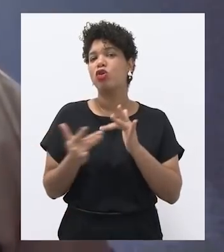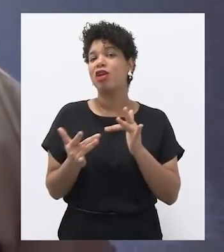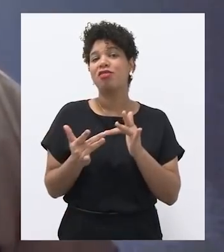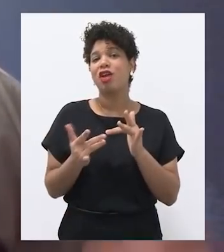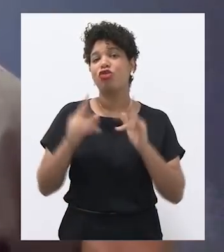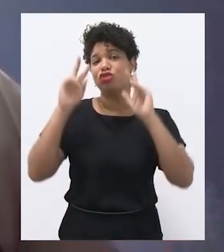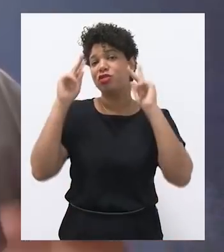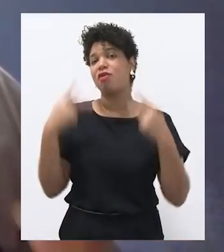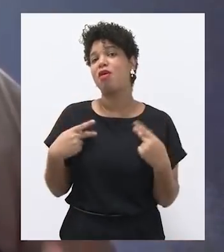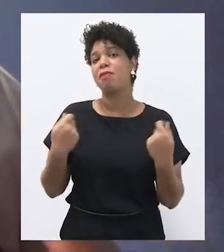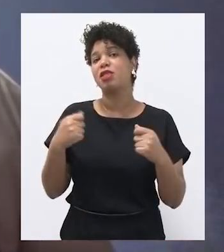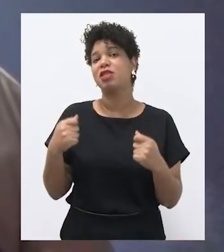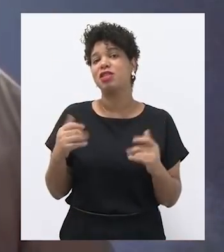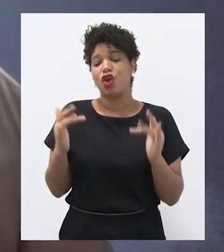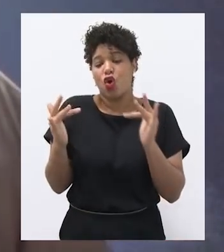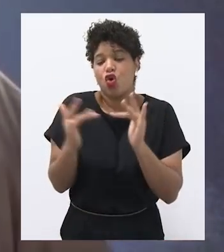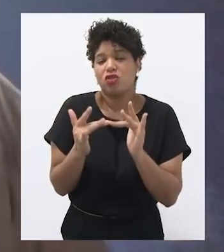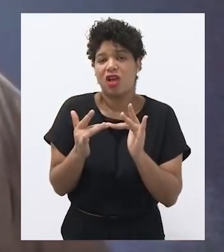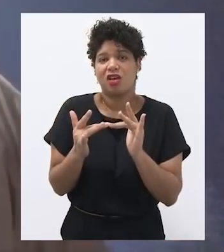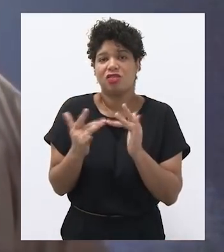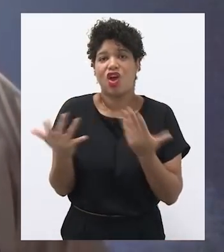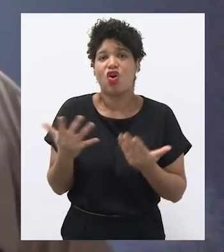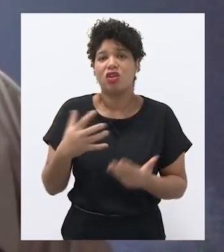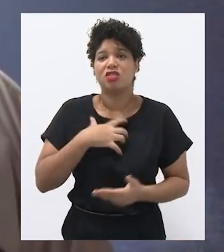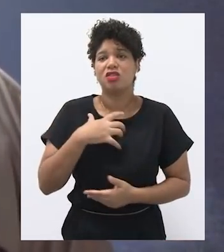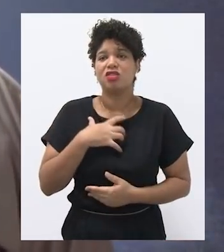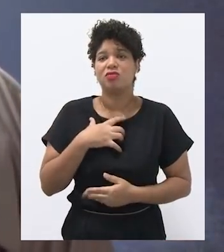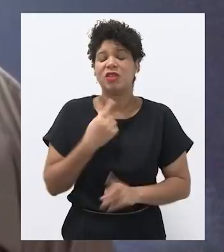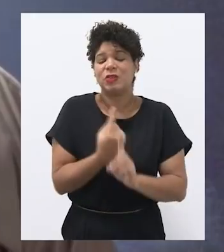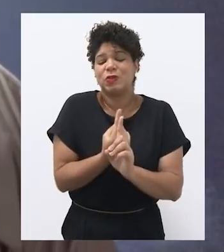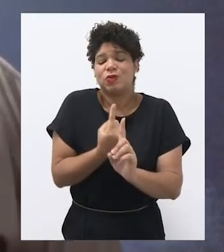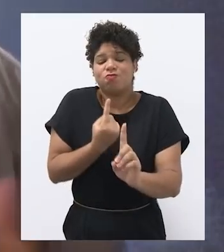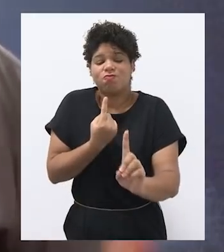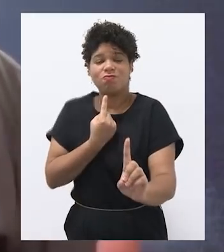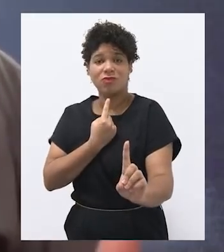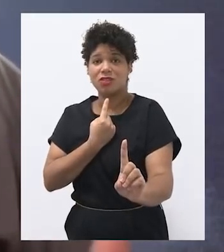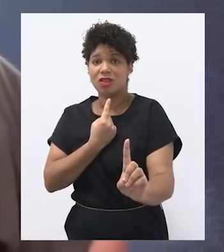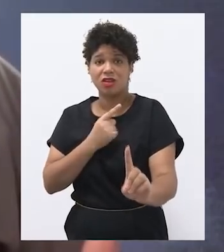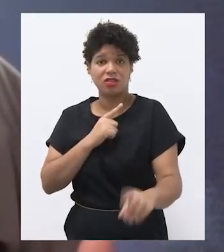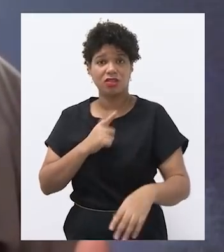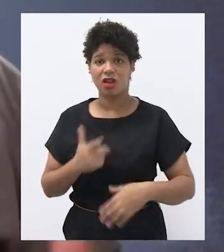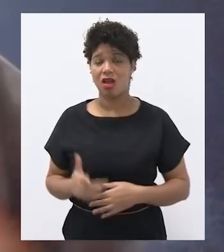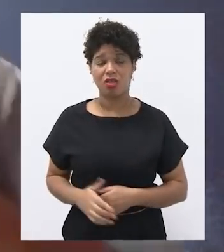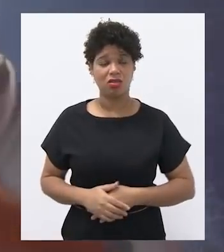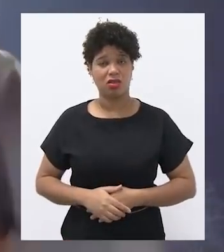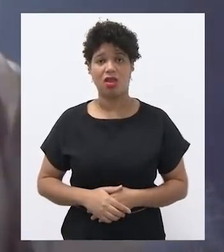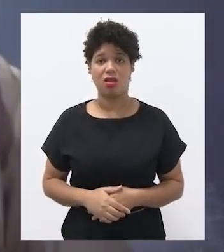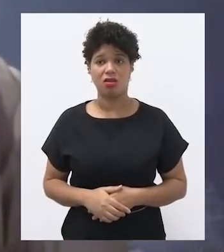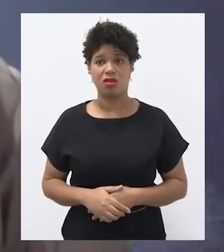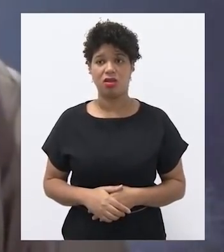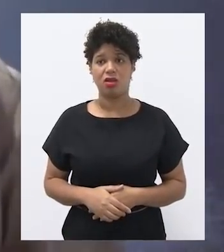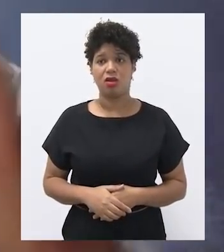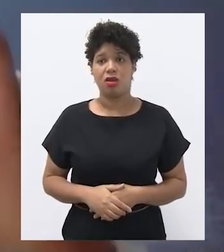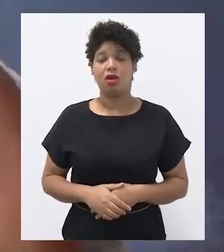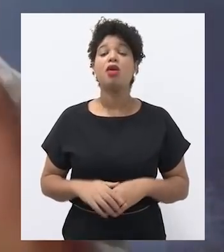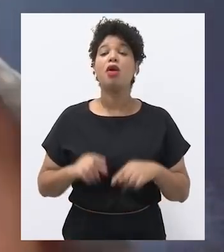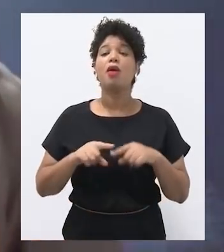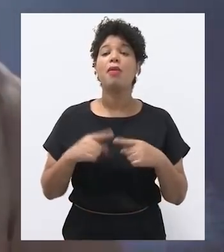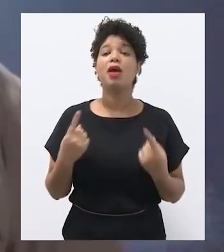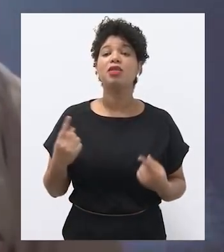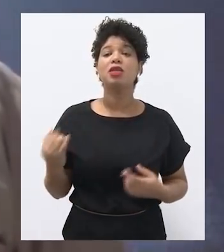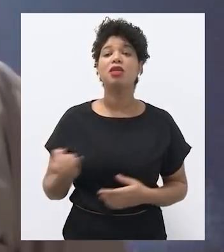indivíduos. Há uma impessoalização. E a gente não está usando o que no meio do caminho seria o